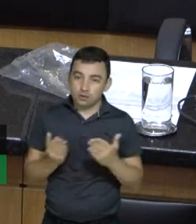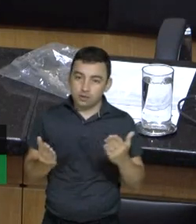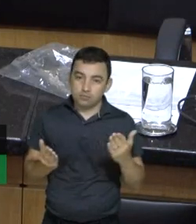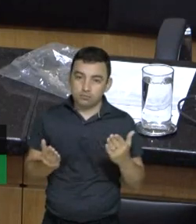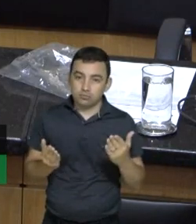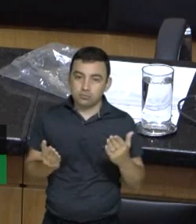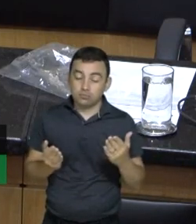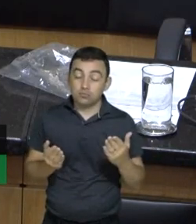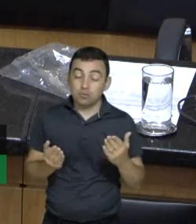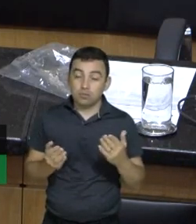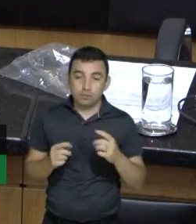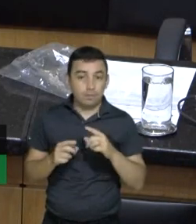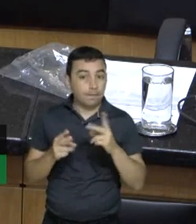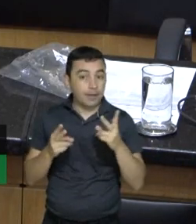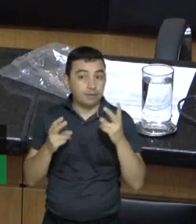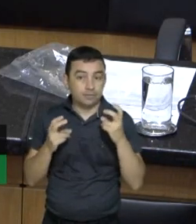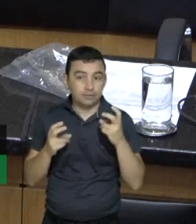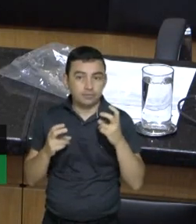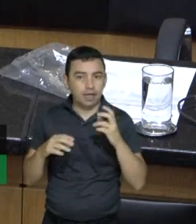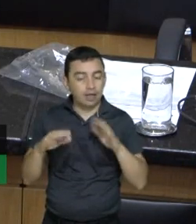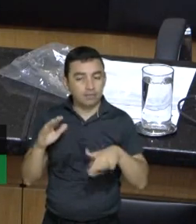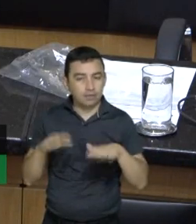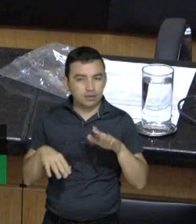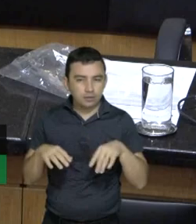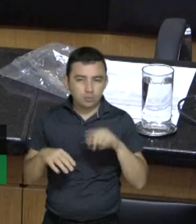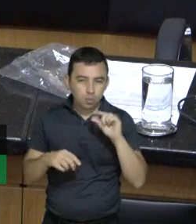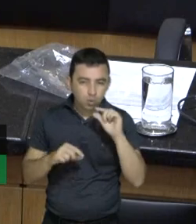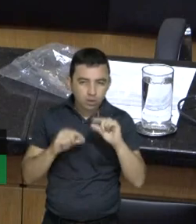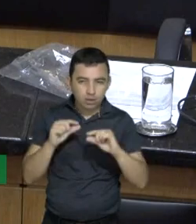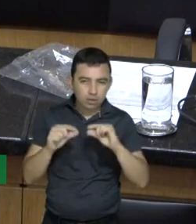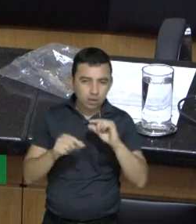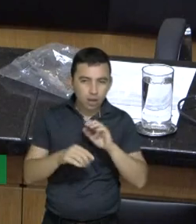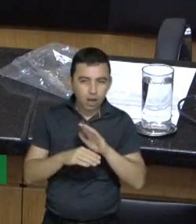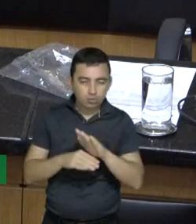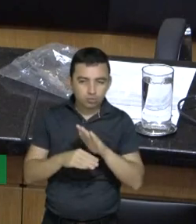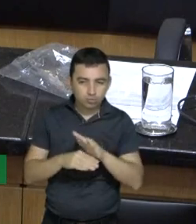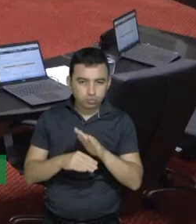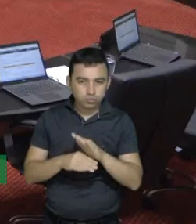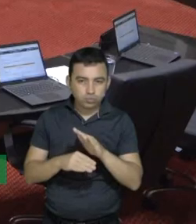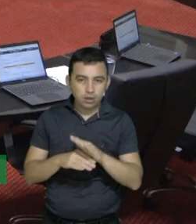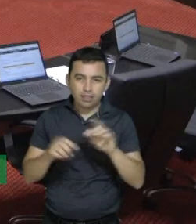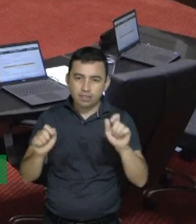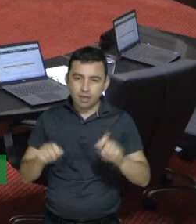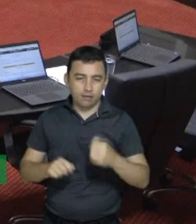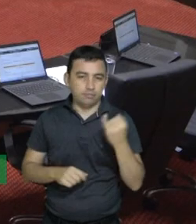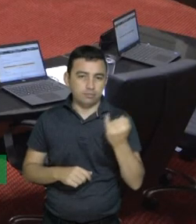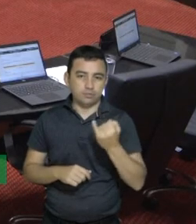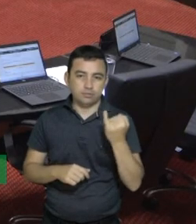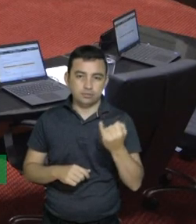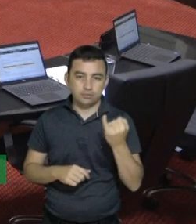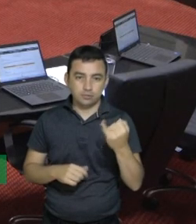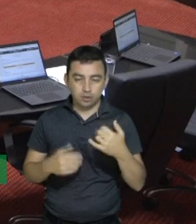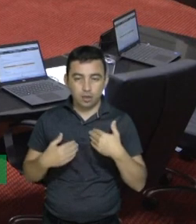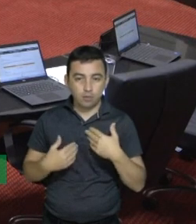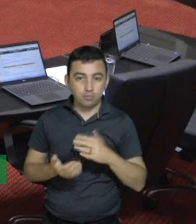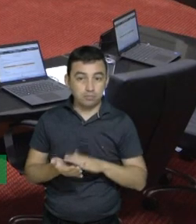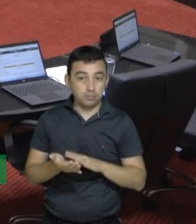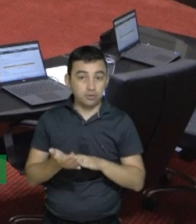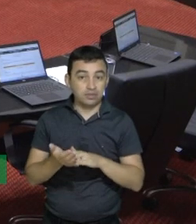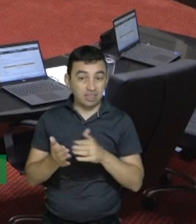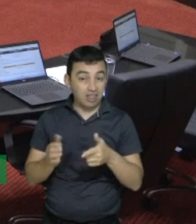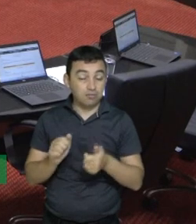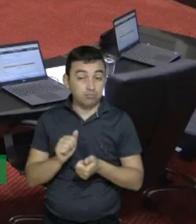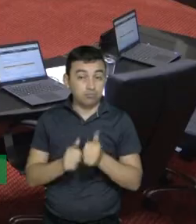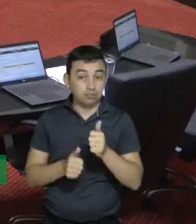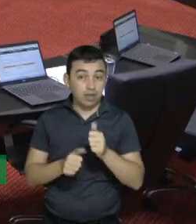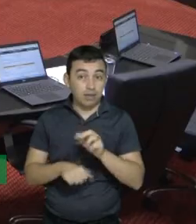vêm Vejam Só às vezes pequenas ajudas são importantes eu estou homenageando aqui um atleta que